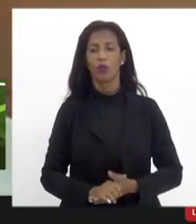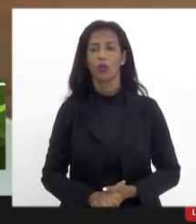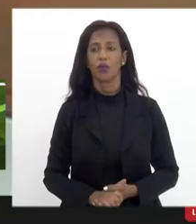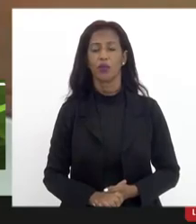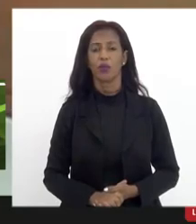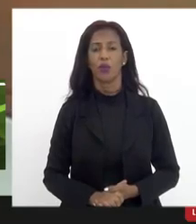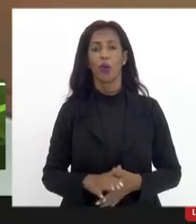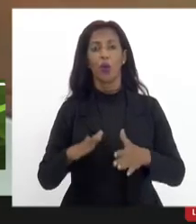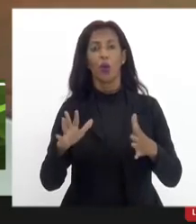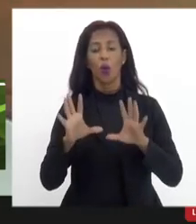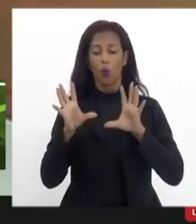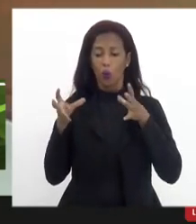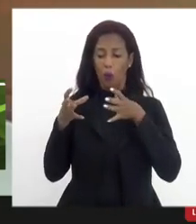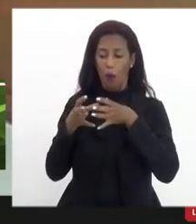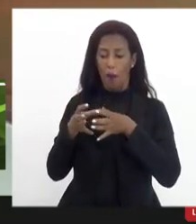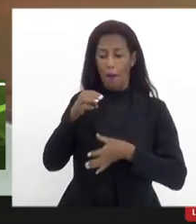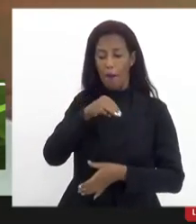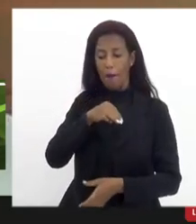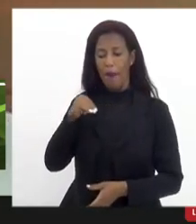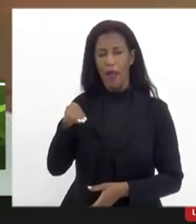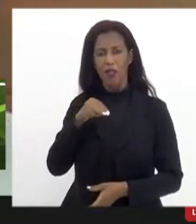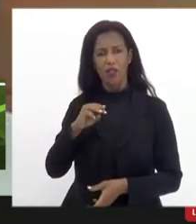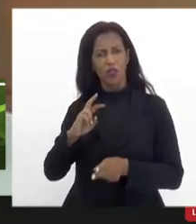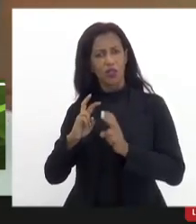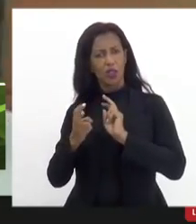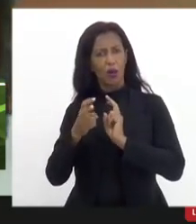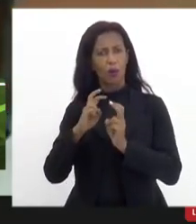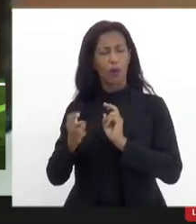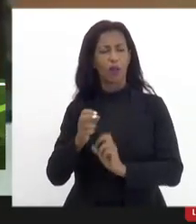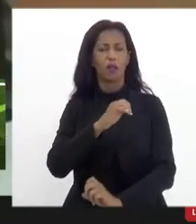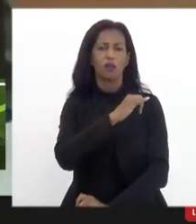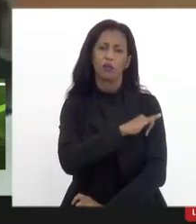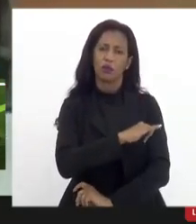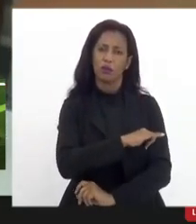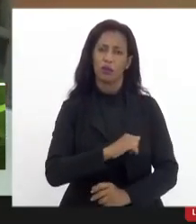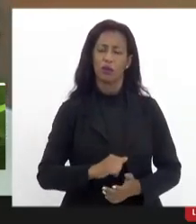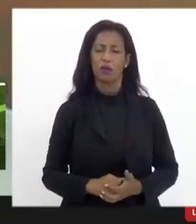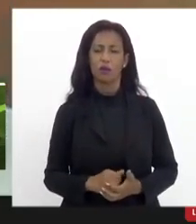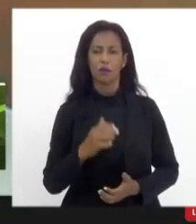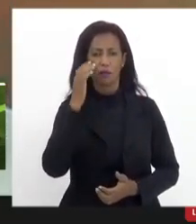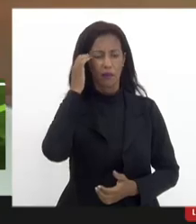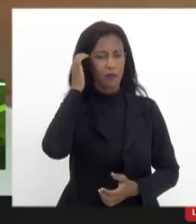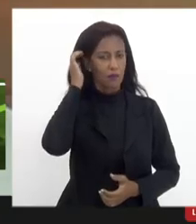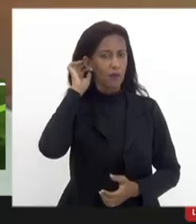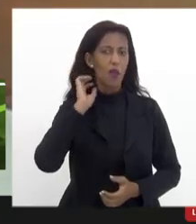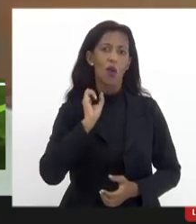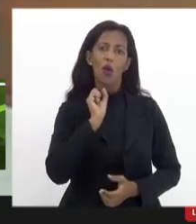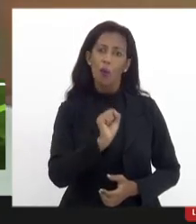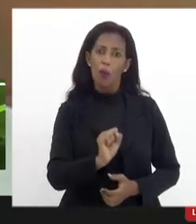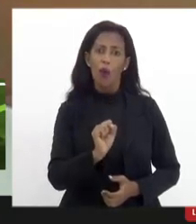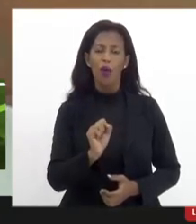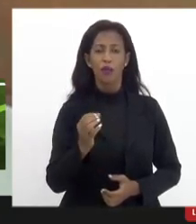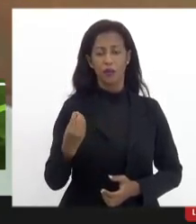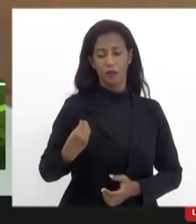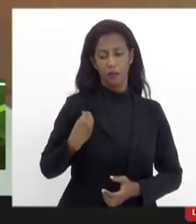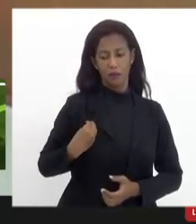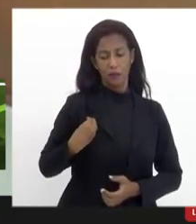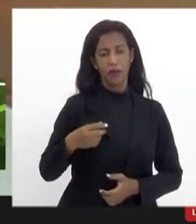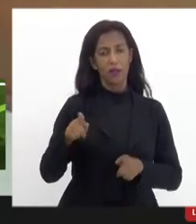com os mestres e as mestras do Rio de Janeiro, né, que deve ser presencial e online ao mesmo tempo,